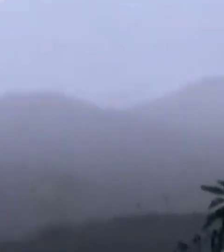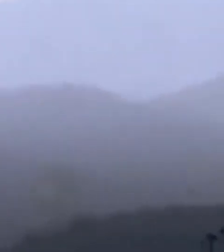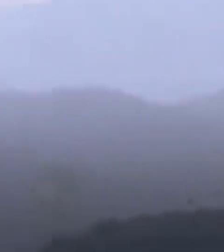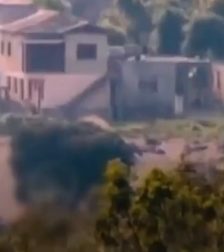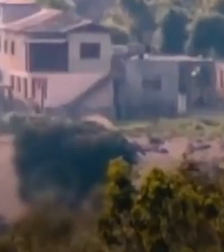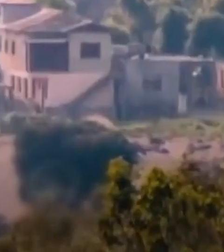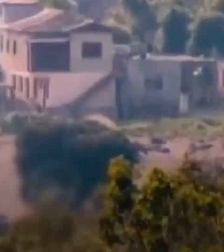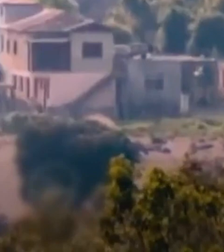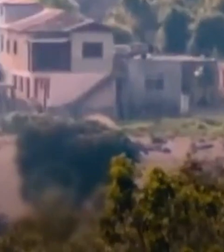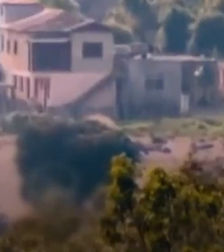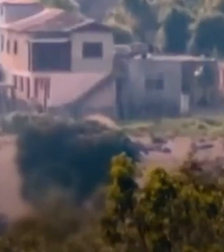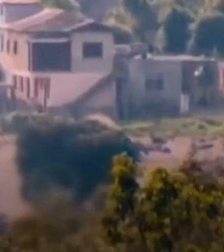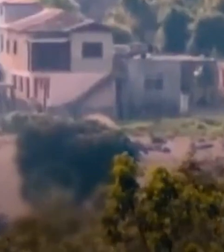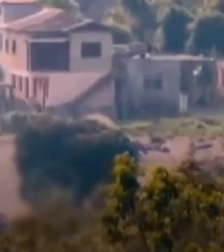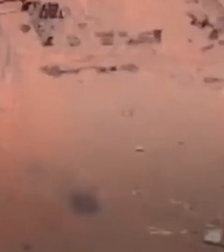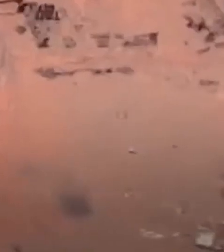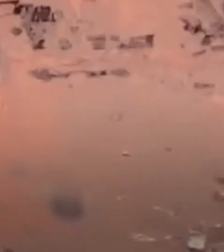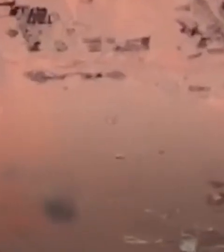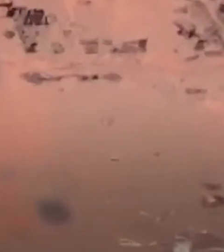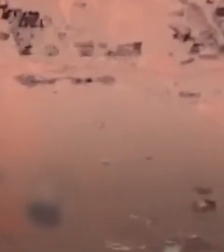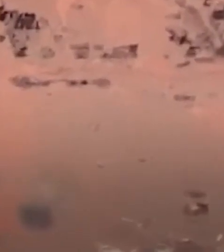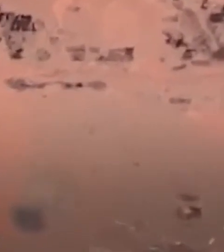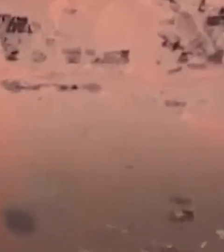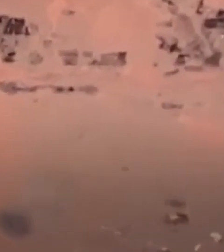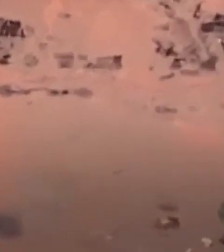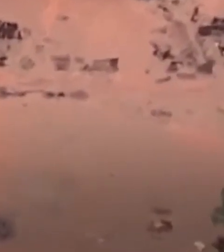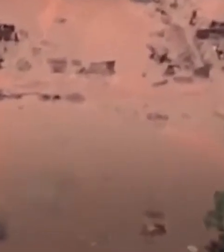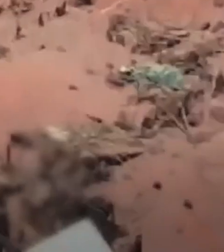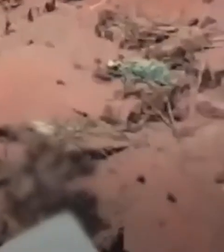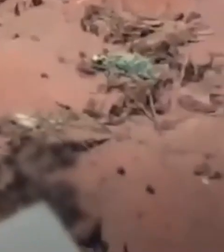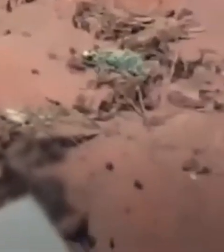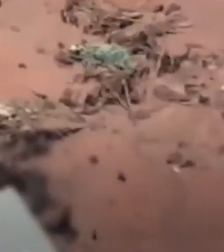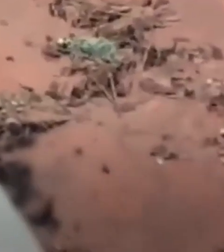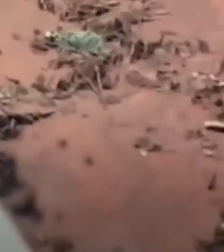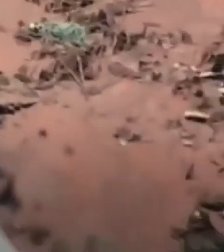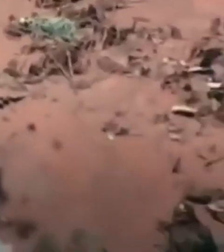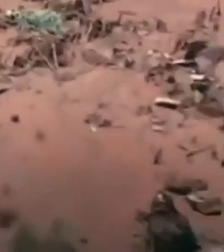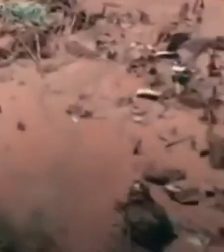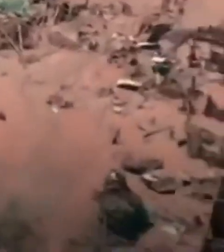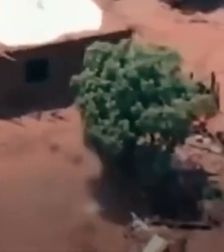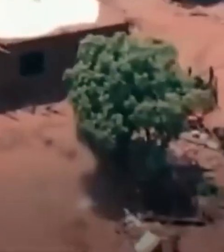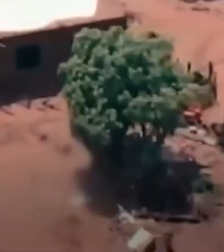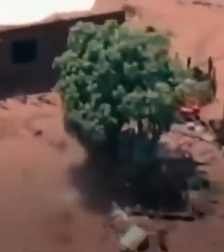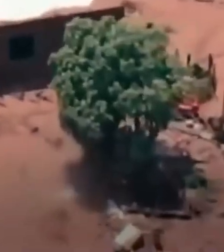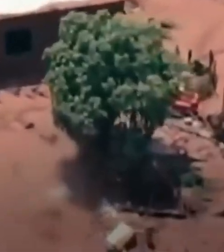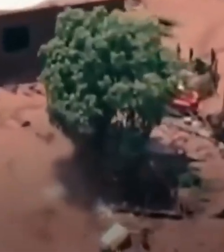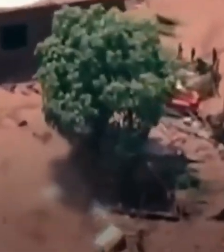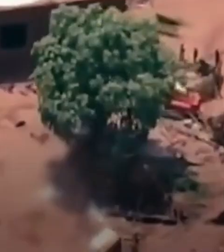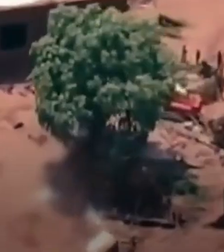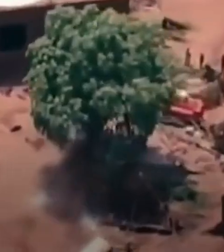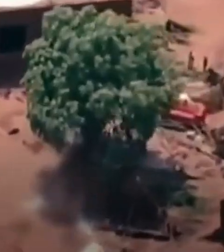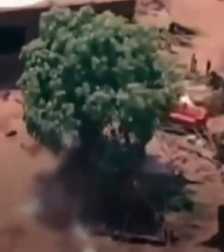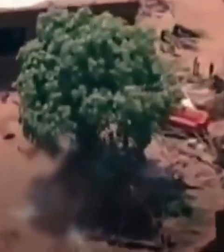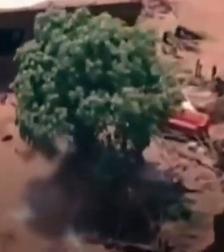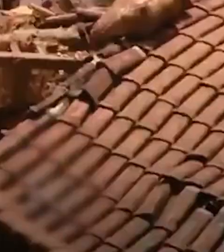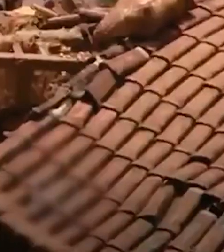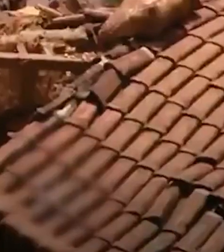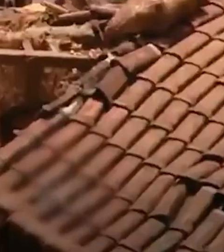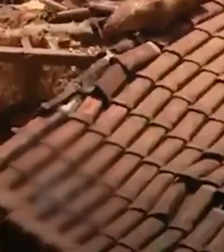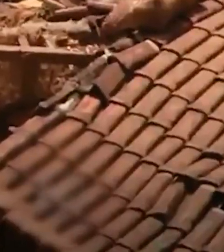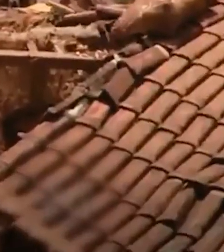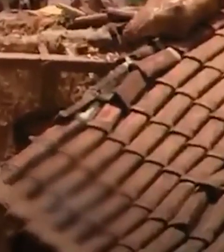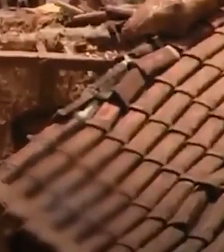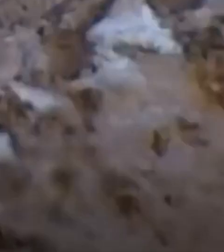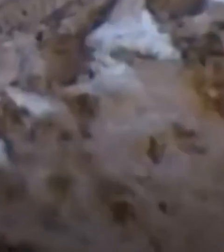mundo, sendo uma delas de origem anglo-australiana, deixaram um rastro de destruição aqui na nossa casa. E até